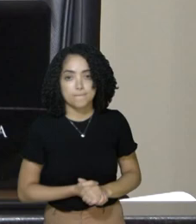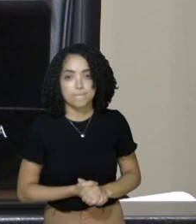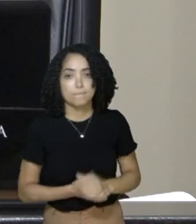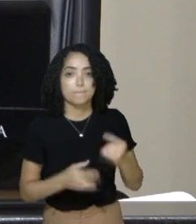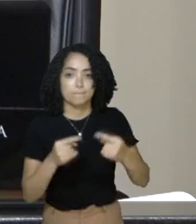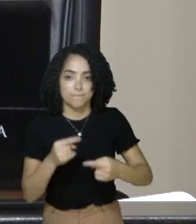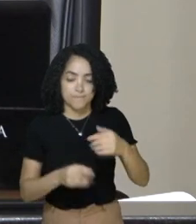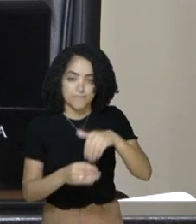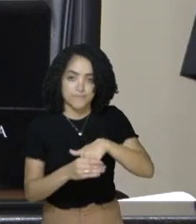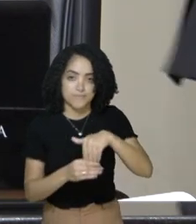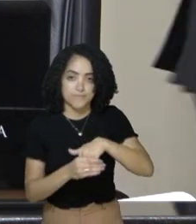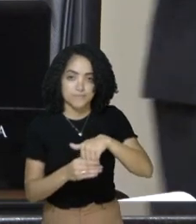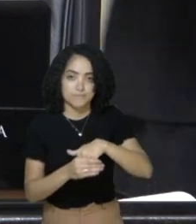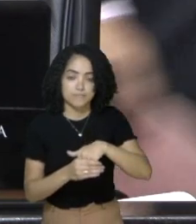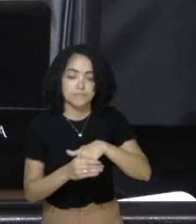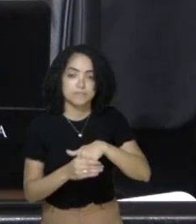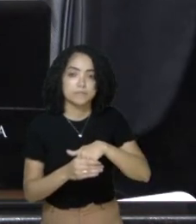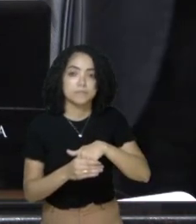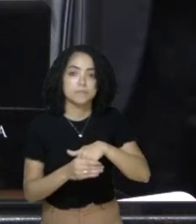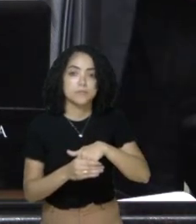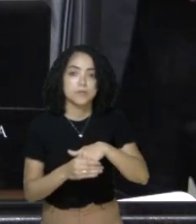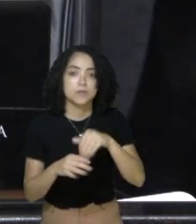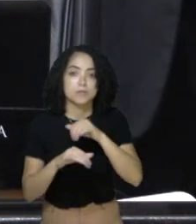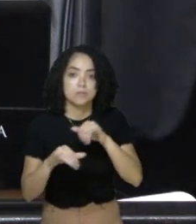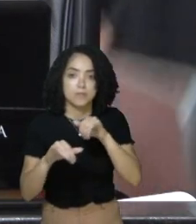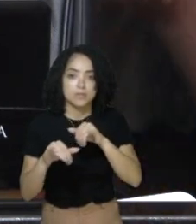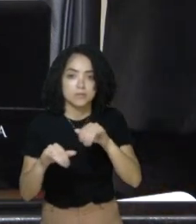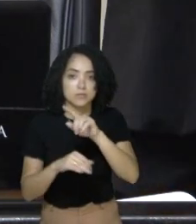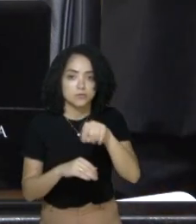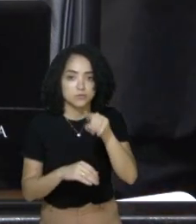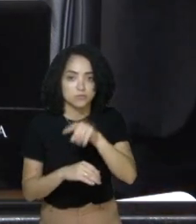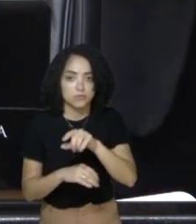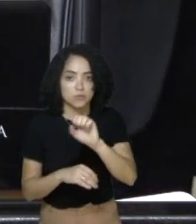Discussão e votação em turno único da mensagem de veto